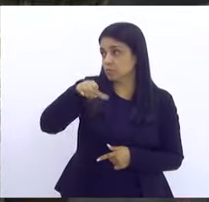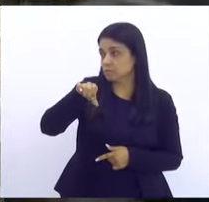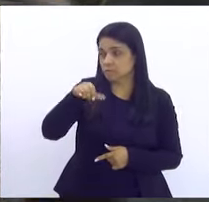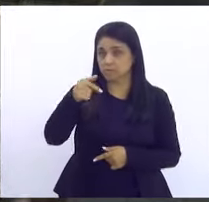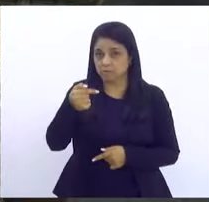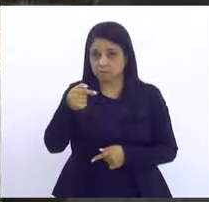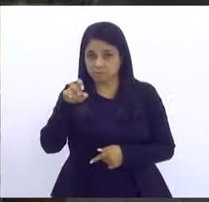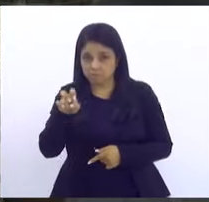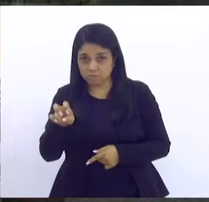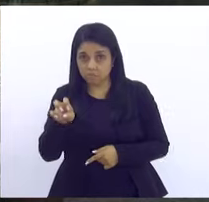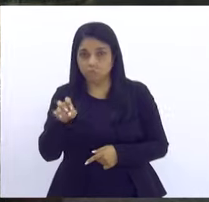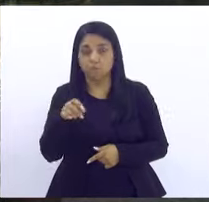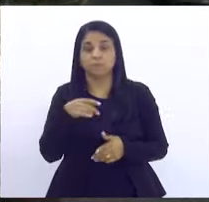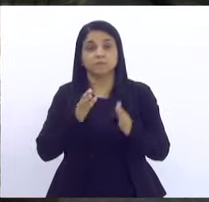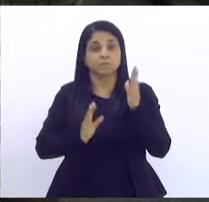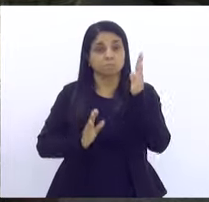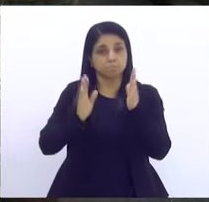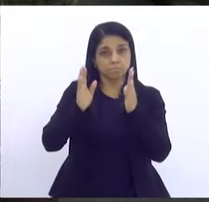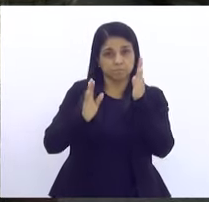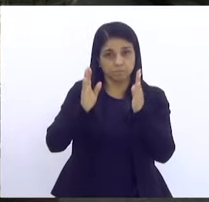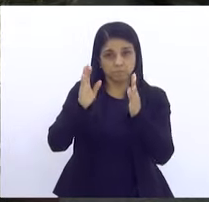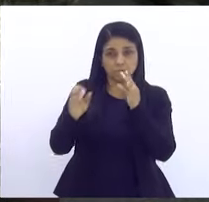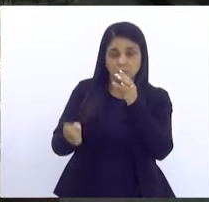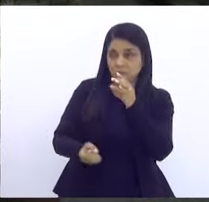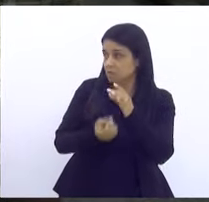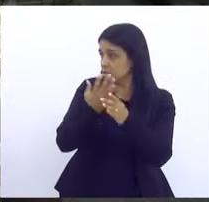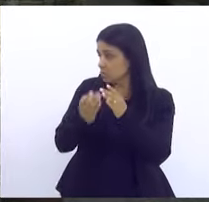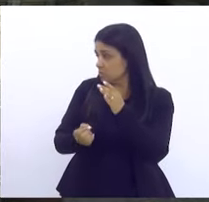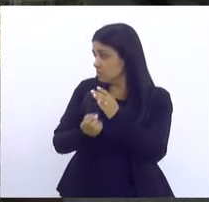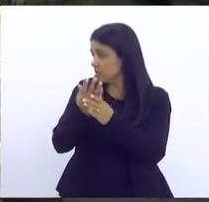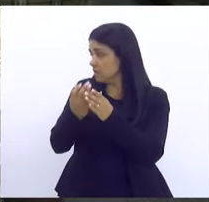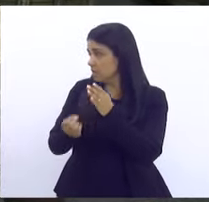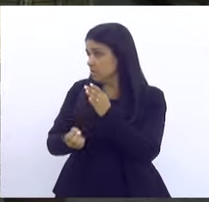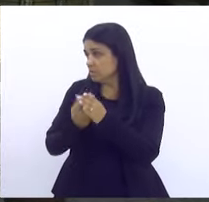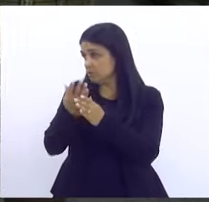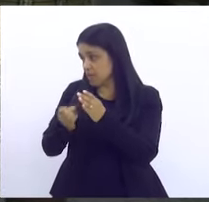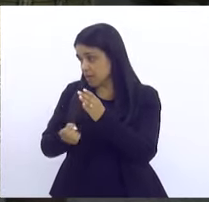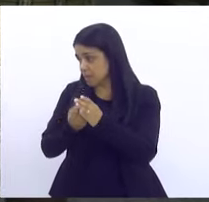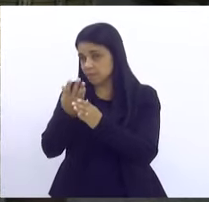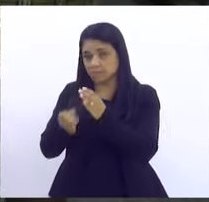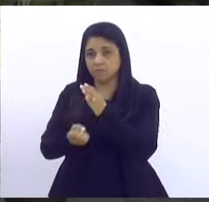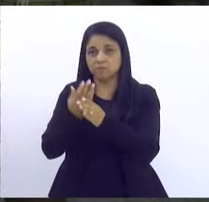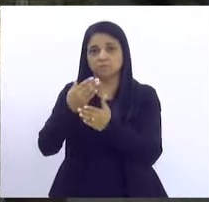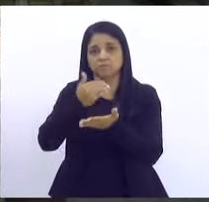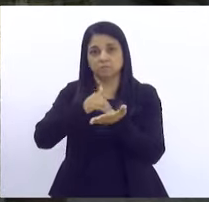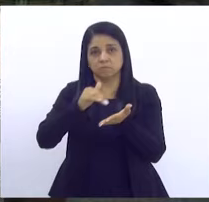Então, nesse período, ele criou diversas secretarias